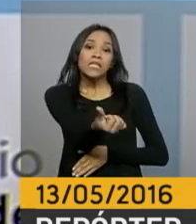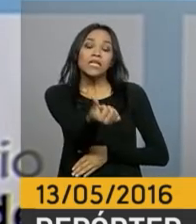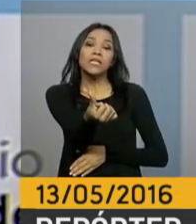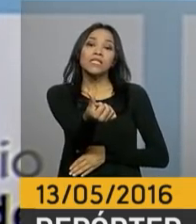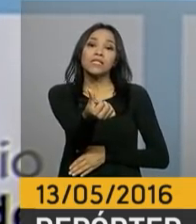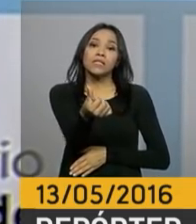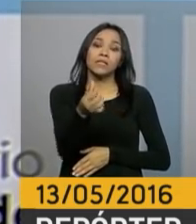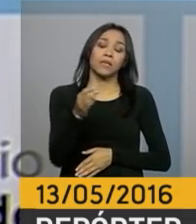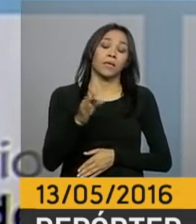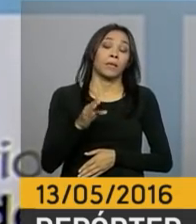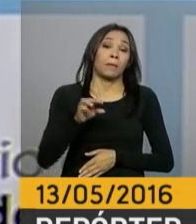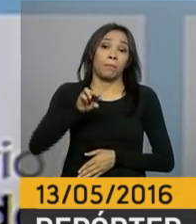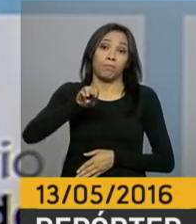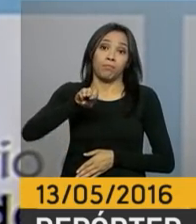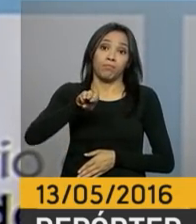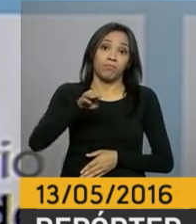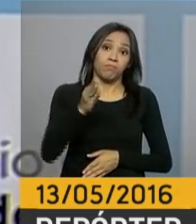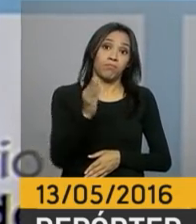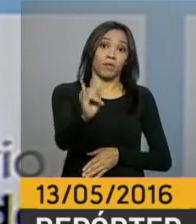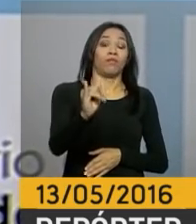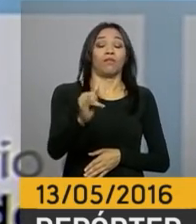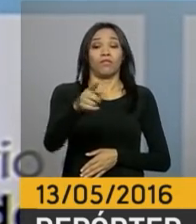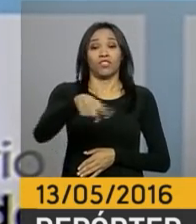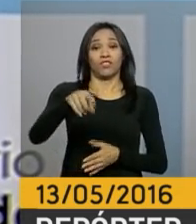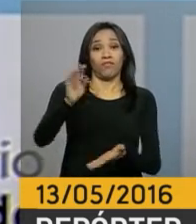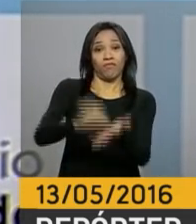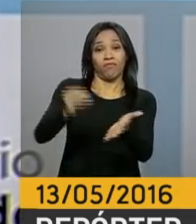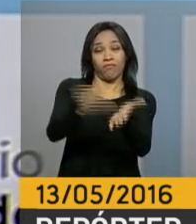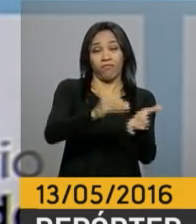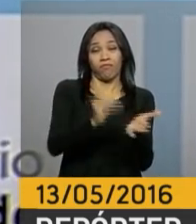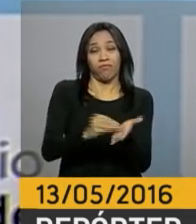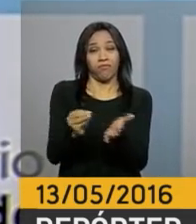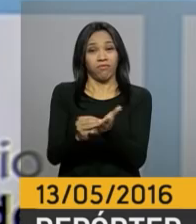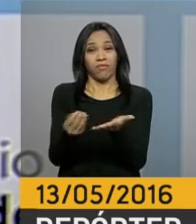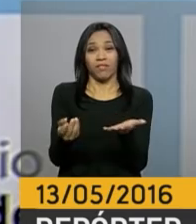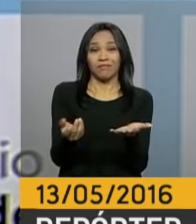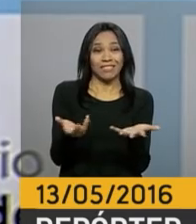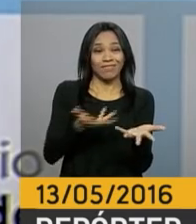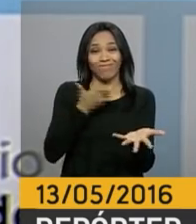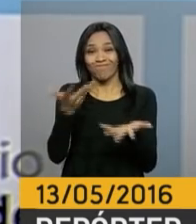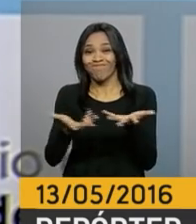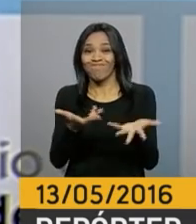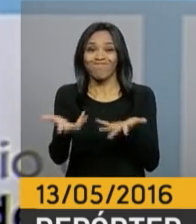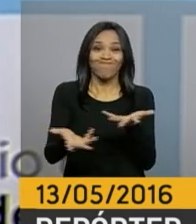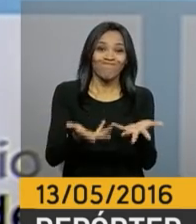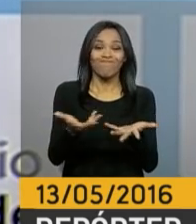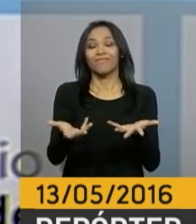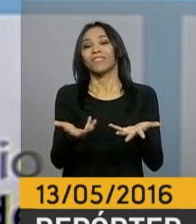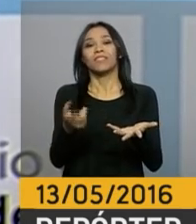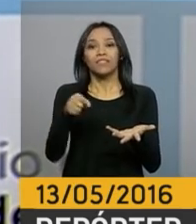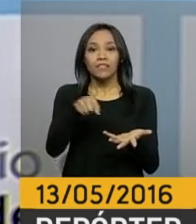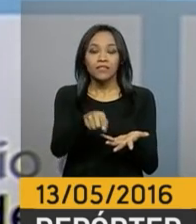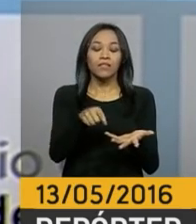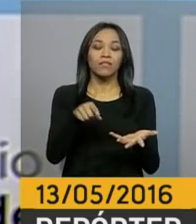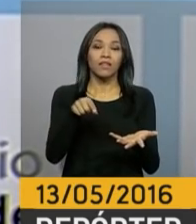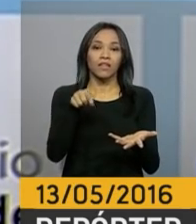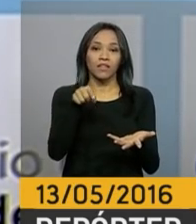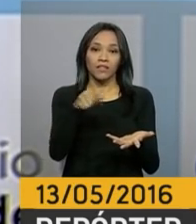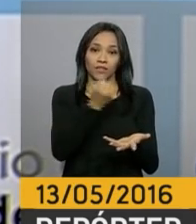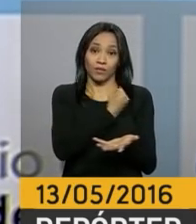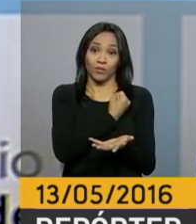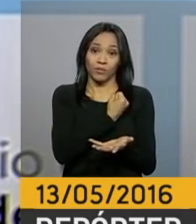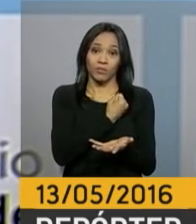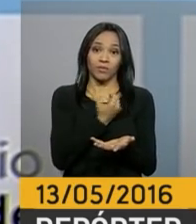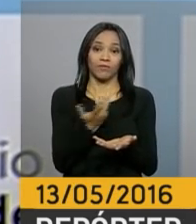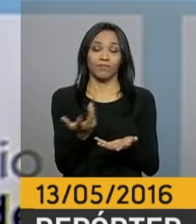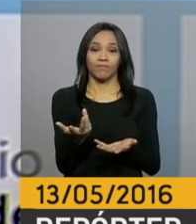de Déficit no orçamento e que na verdade esse número é muito aquém do que realmente está Eh